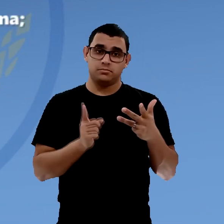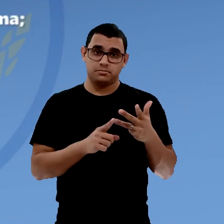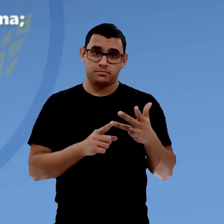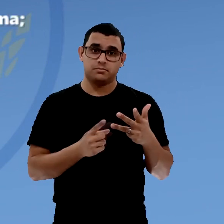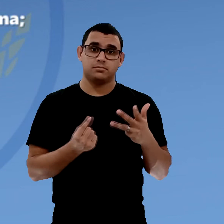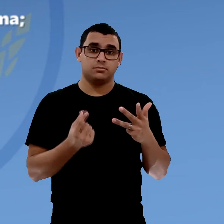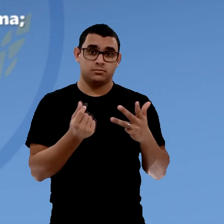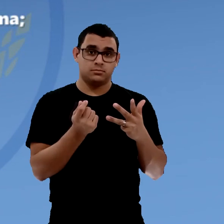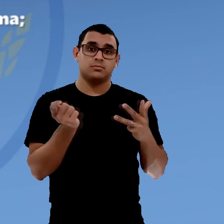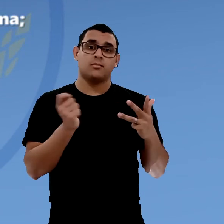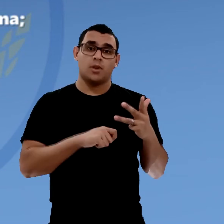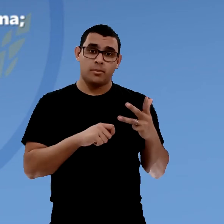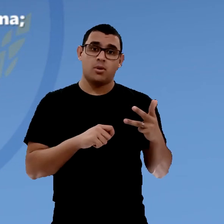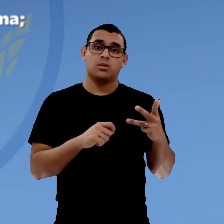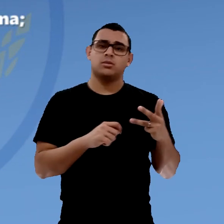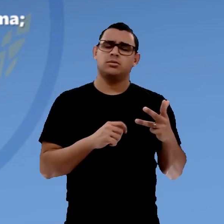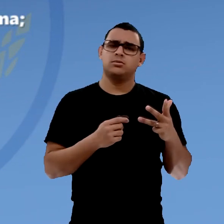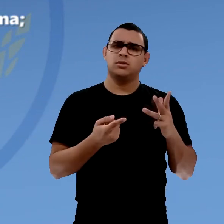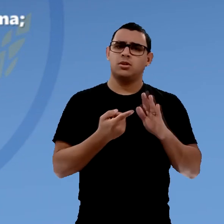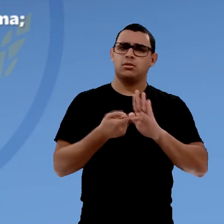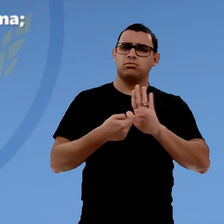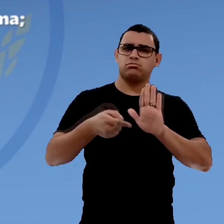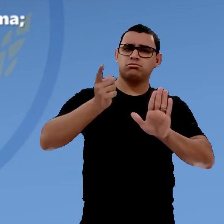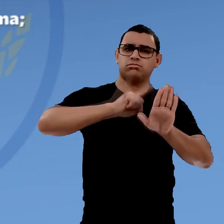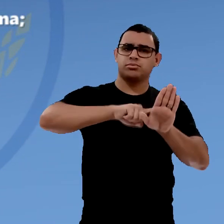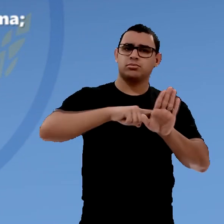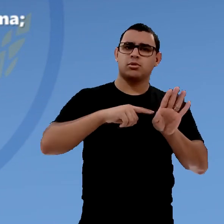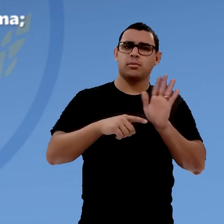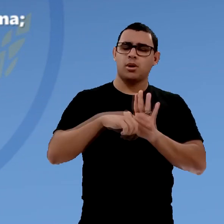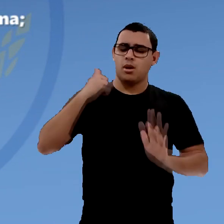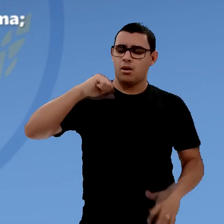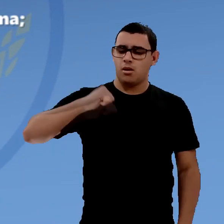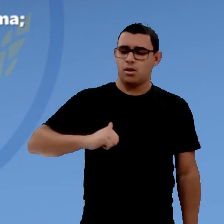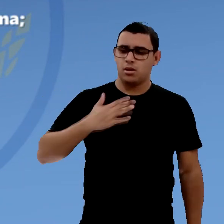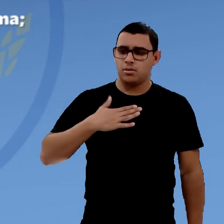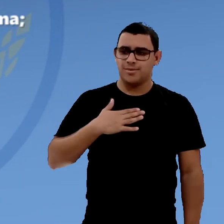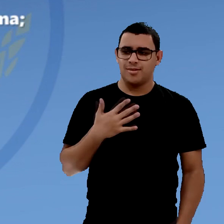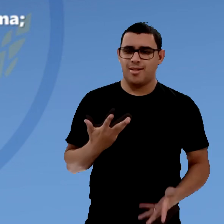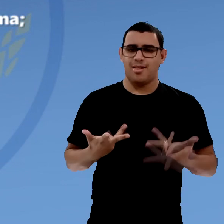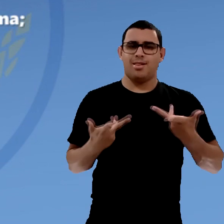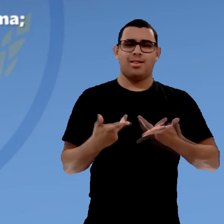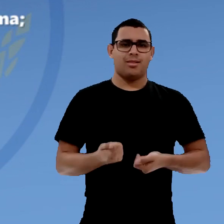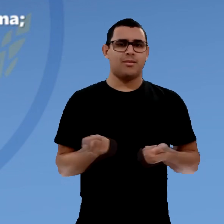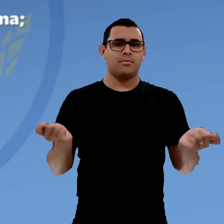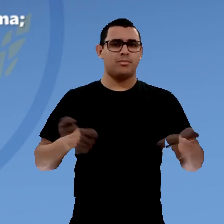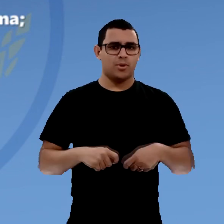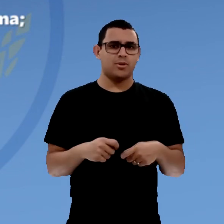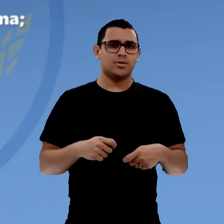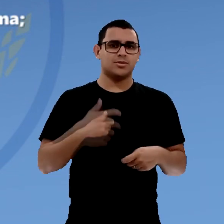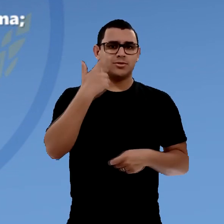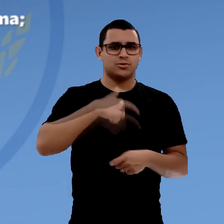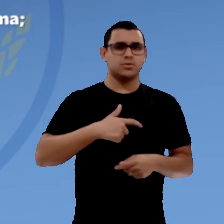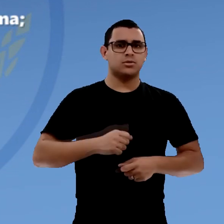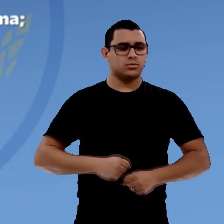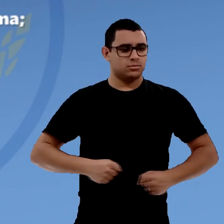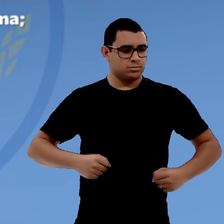O recurso também pode ser subjetivo, em relação a qualidades pessoais, a competência, carisma, qualidades pessoais